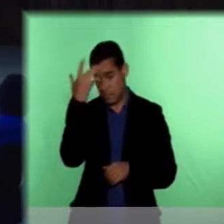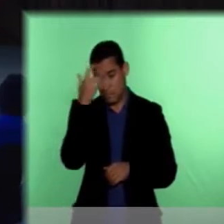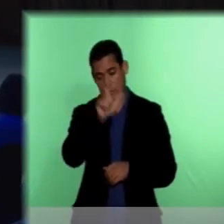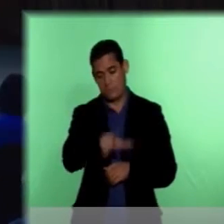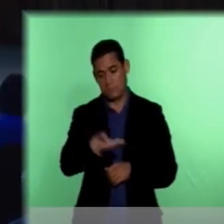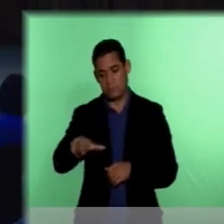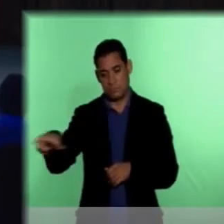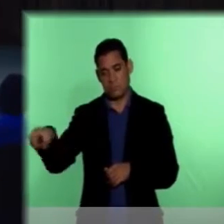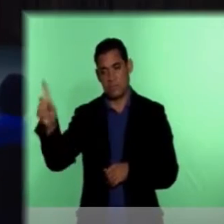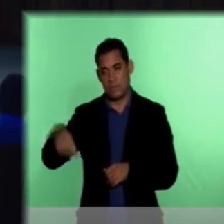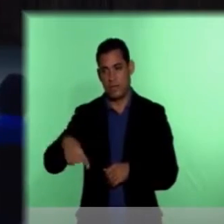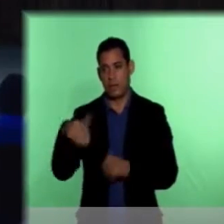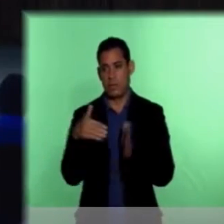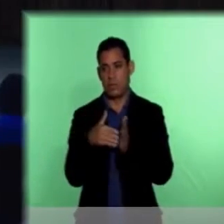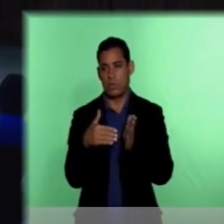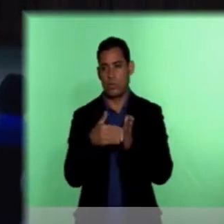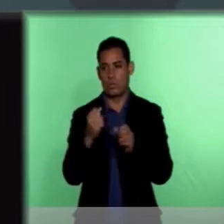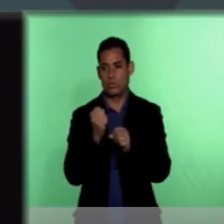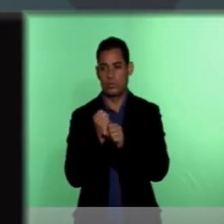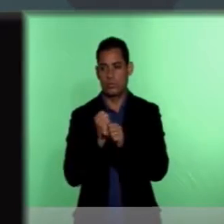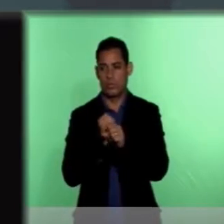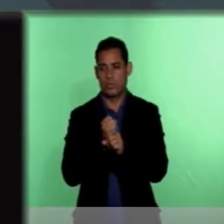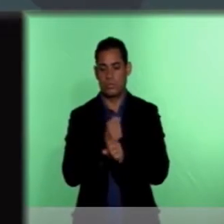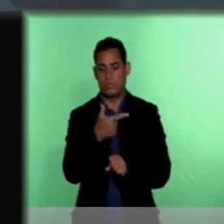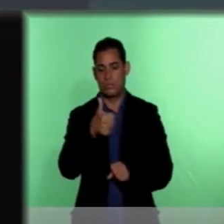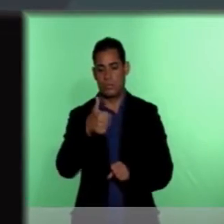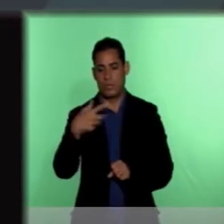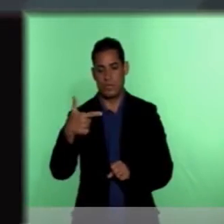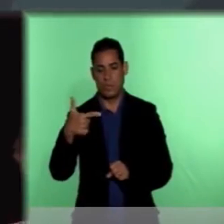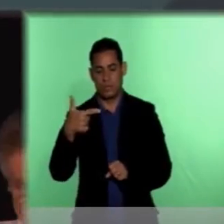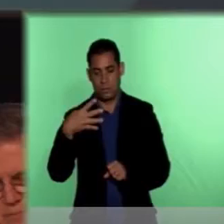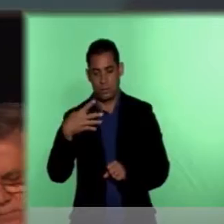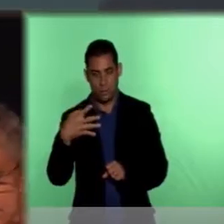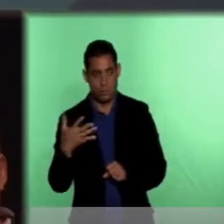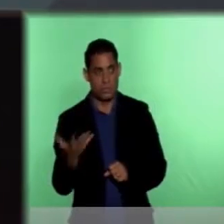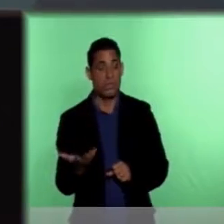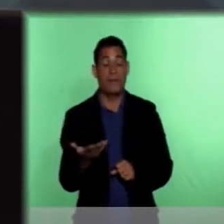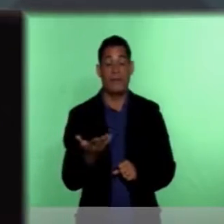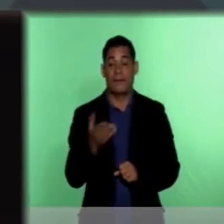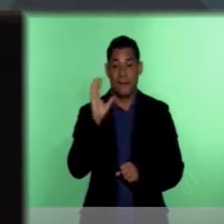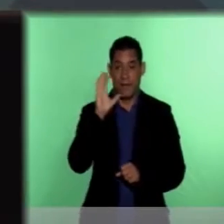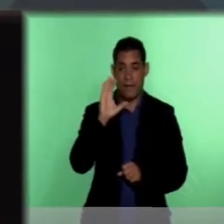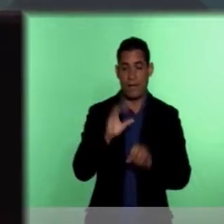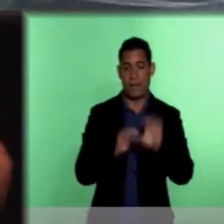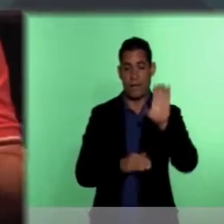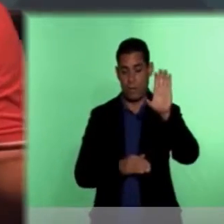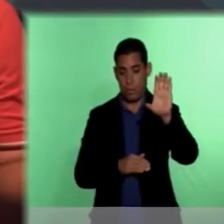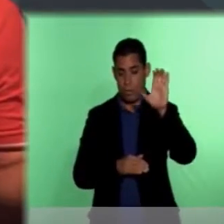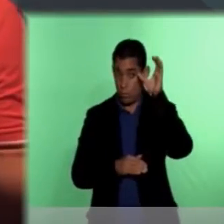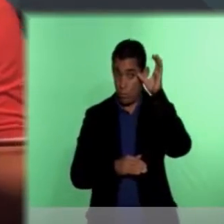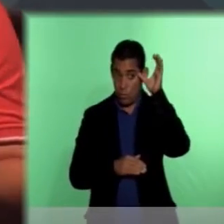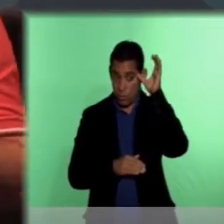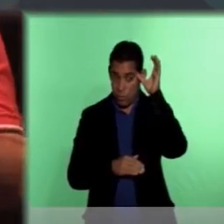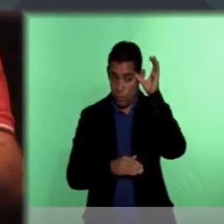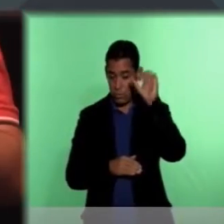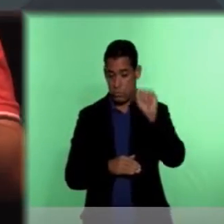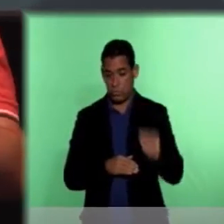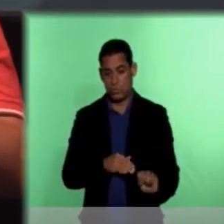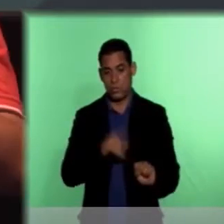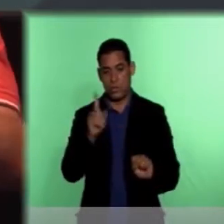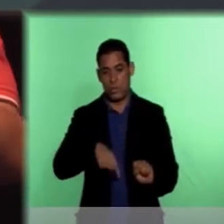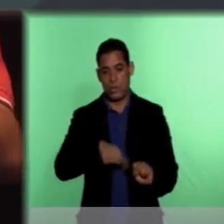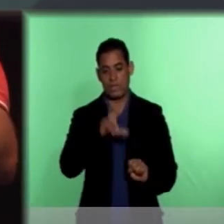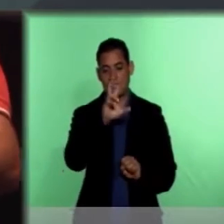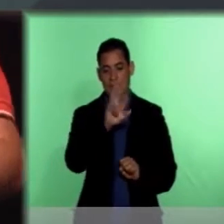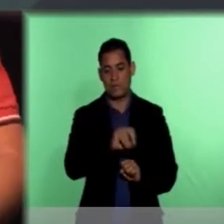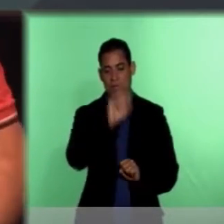É o último dado do último ano, que foi de 2014. A Coreia do Sul está em torno de 50 mil dólares. É o que cada cidadão tem